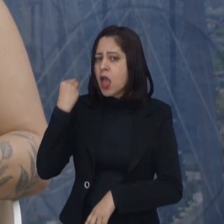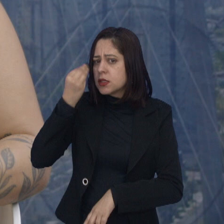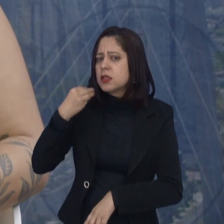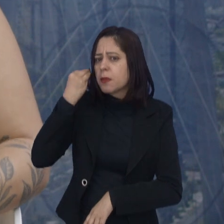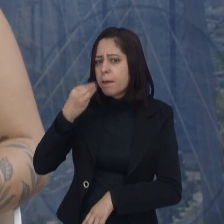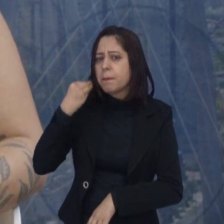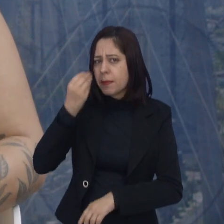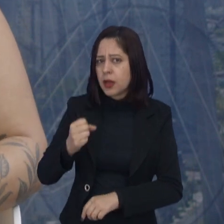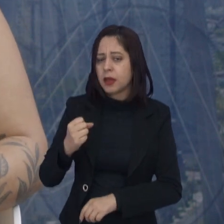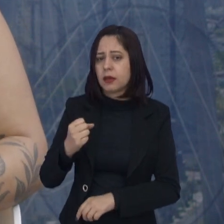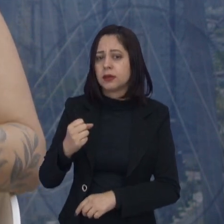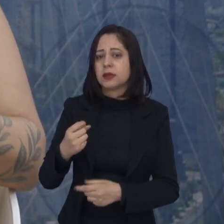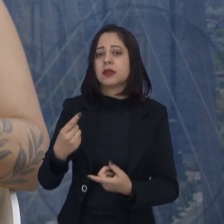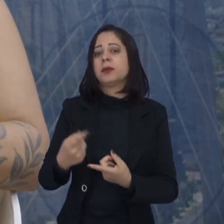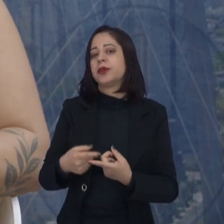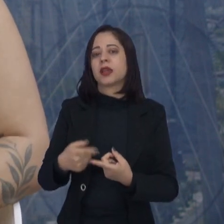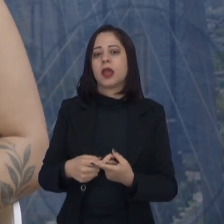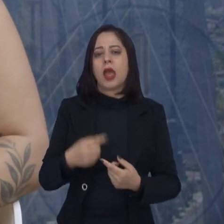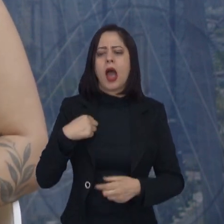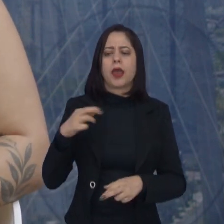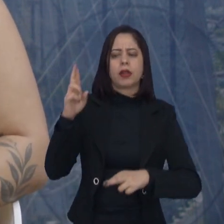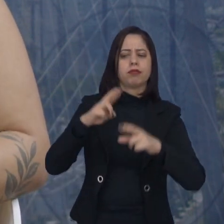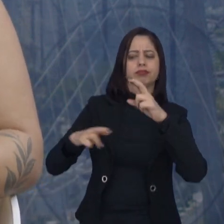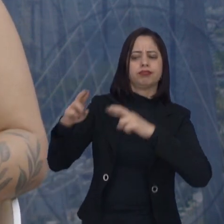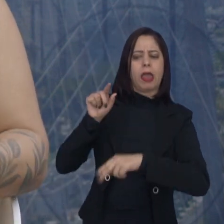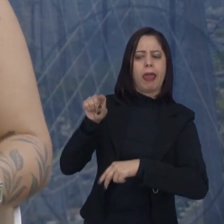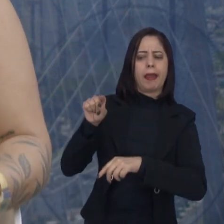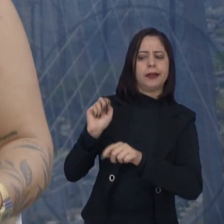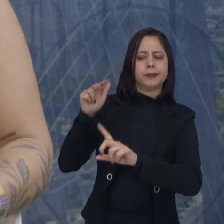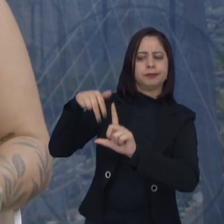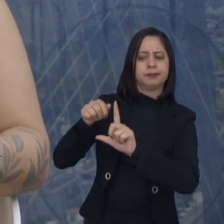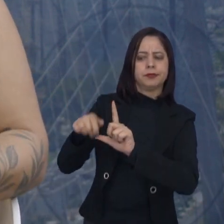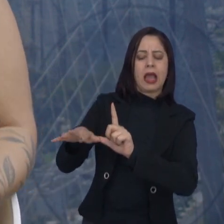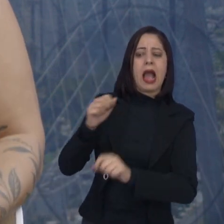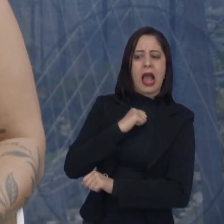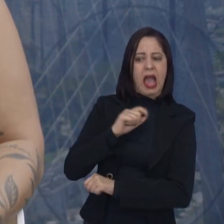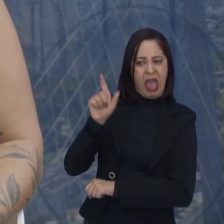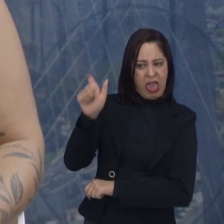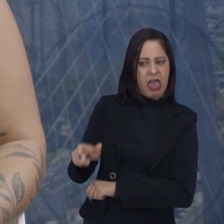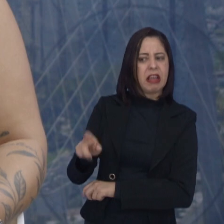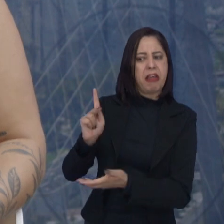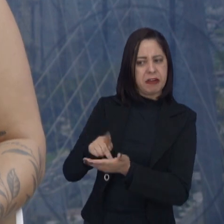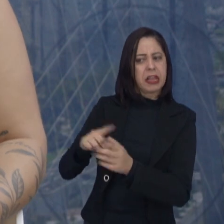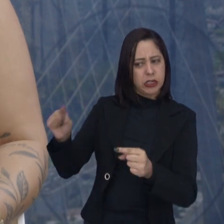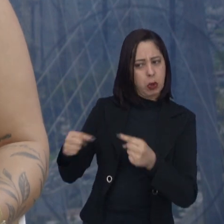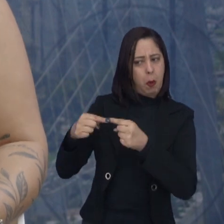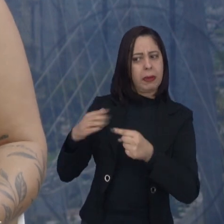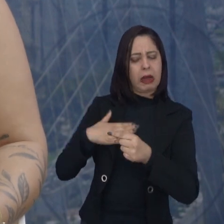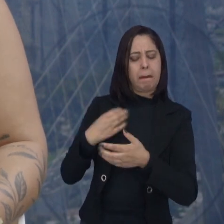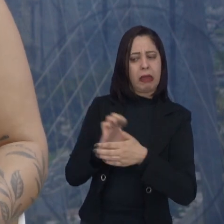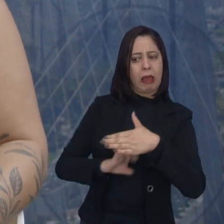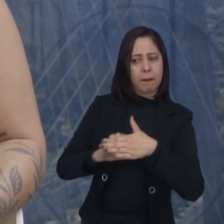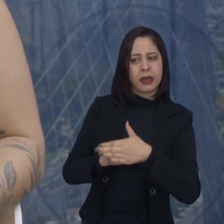voltava 6 meses depois porque eu fiquei acompanhando esse influenciador para ver se realmente ele tem conexão com a minha marca ou se ele é um